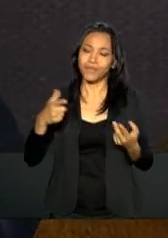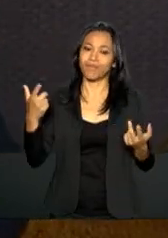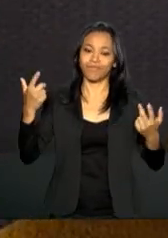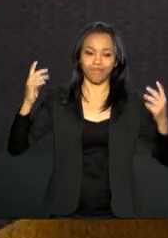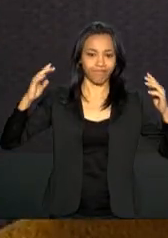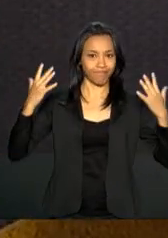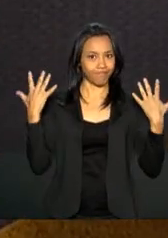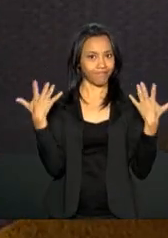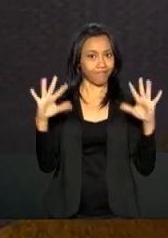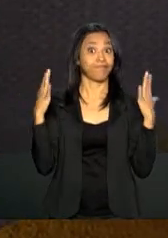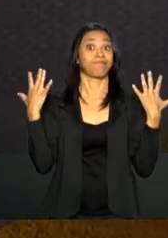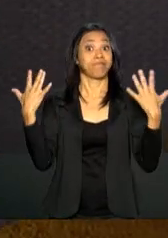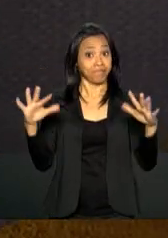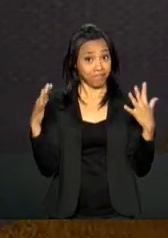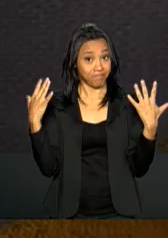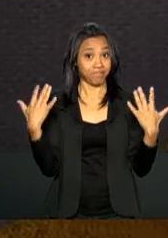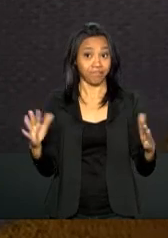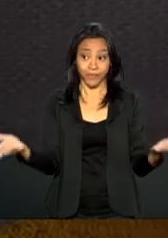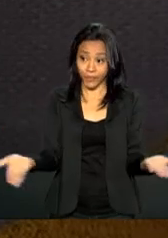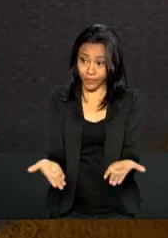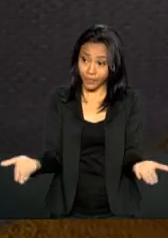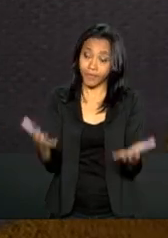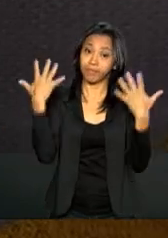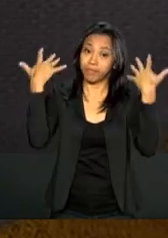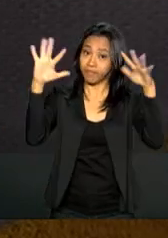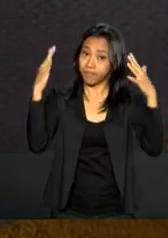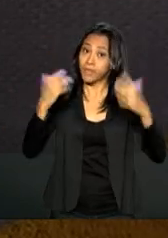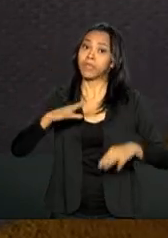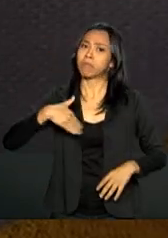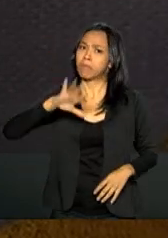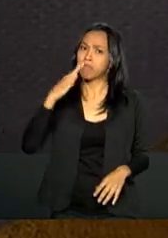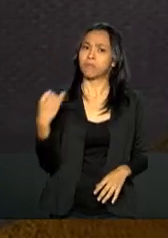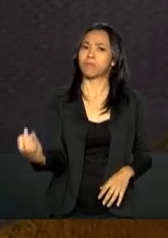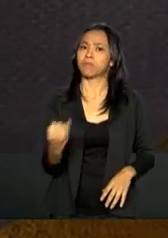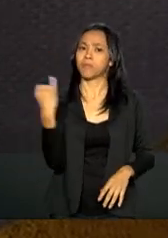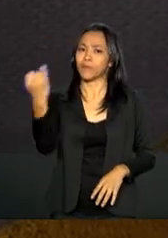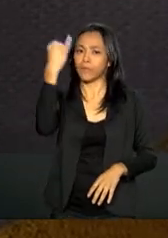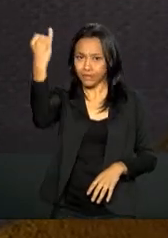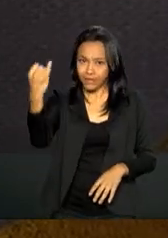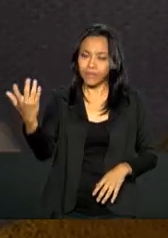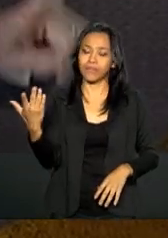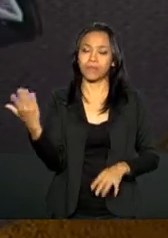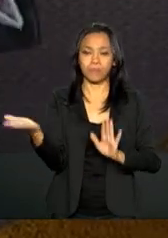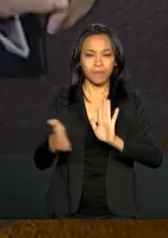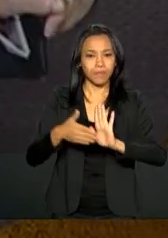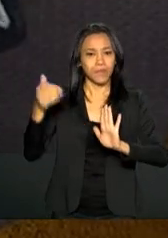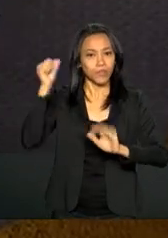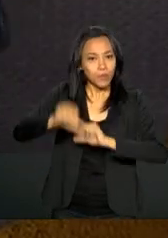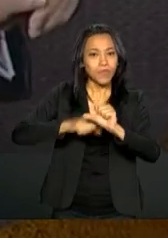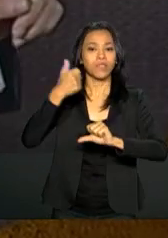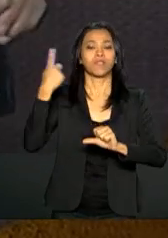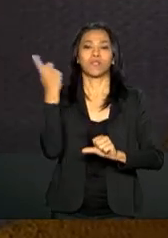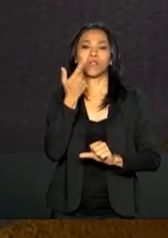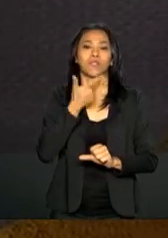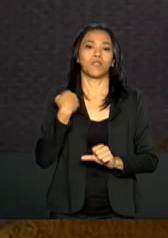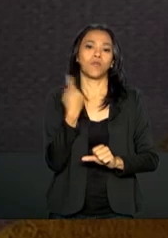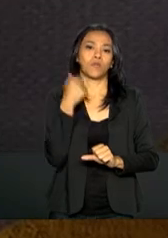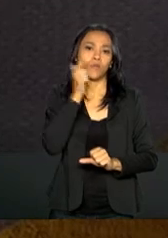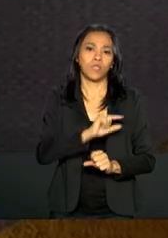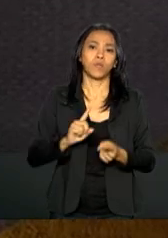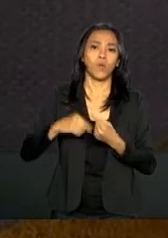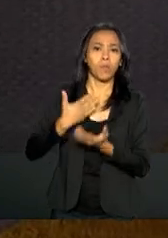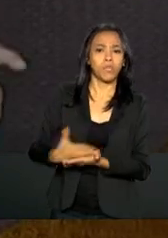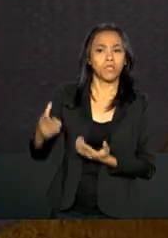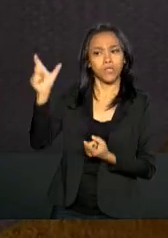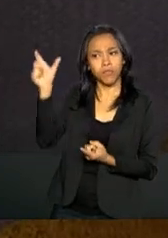momento como uma das mais importantes reformas que nós conseguimos fazer no nosso governo começada pelo top começado pelo bar